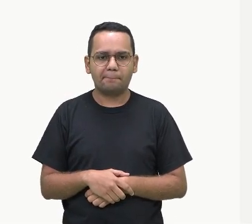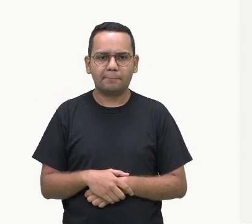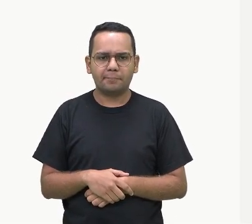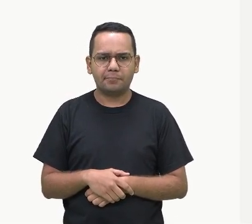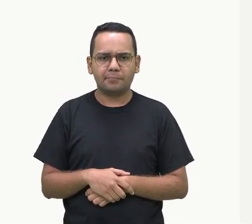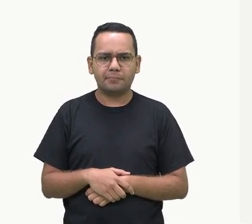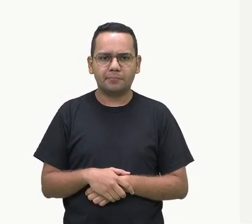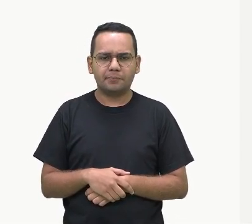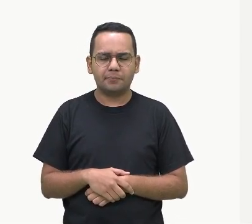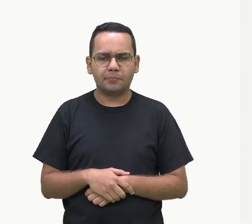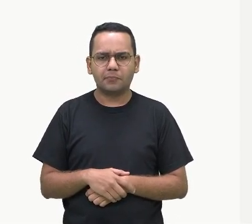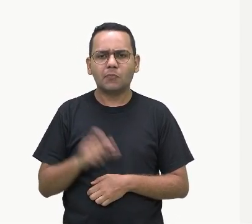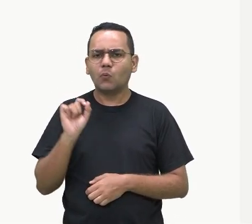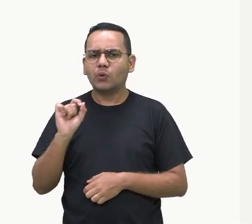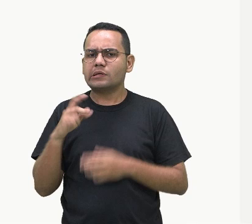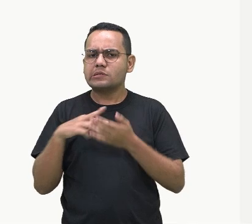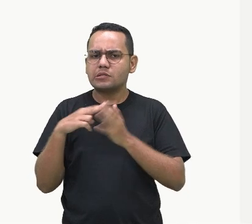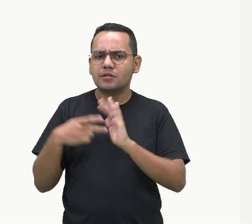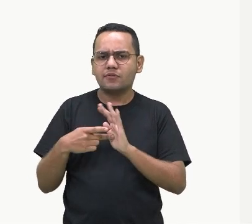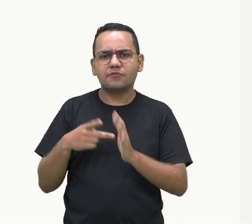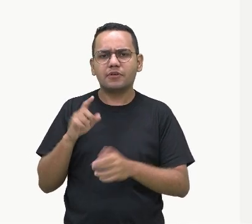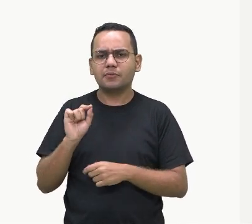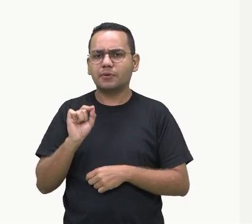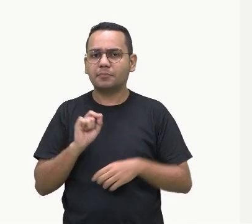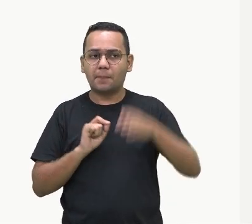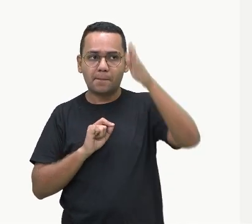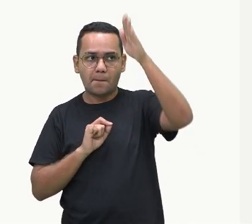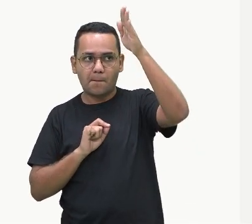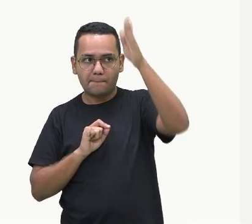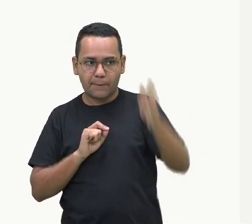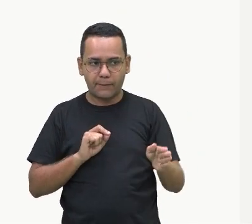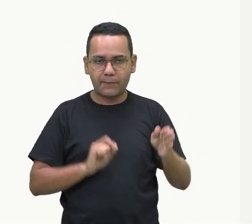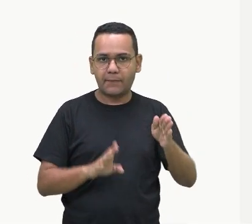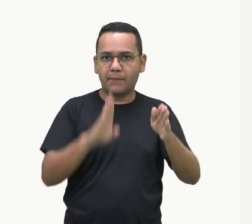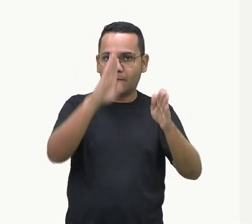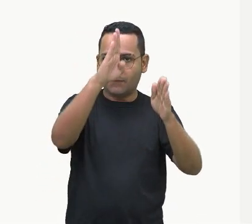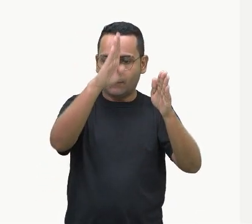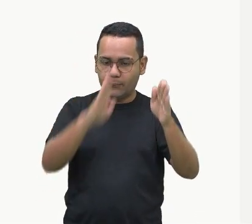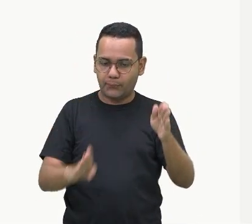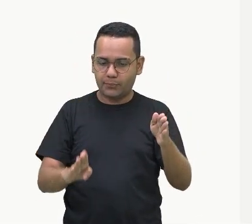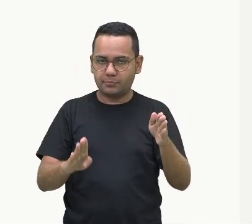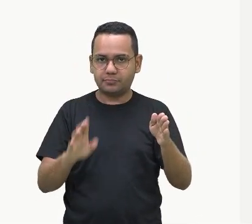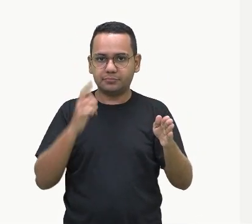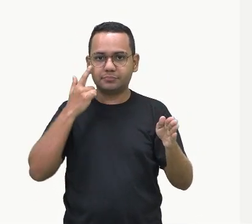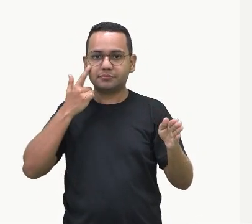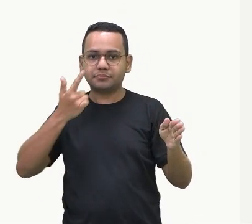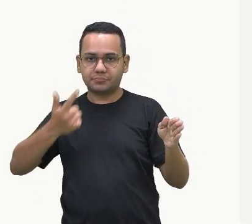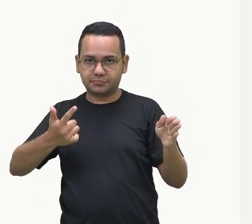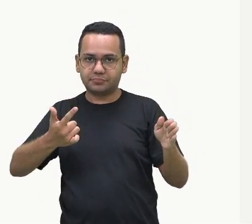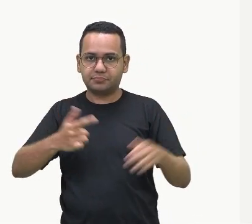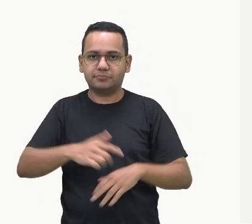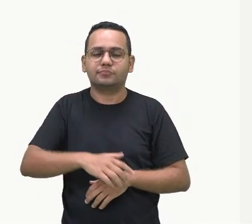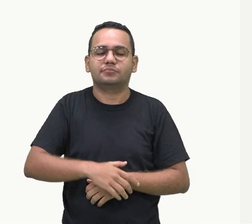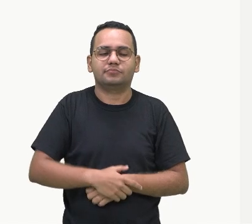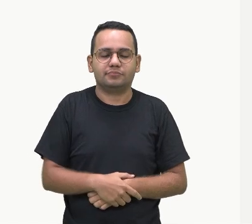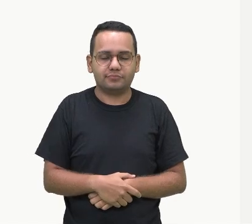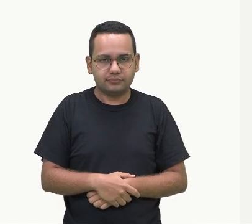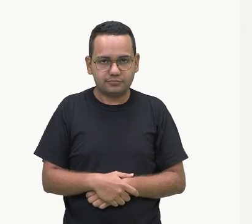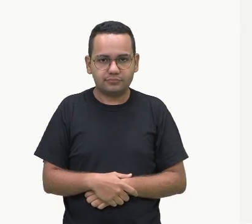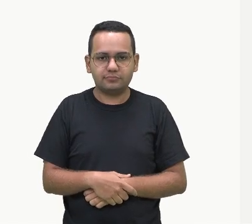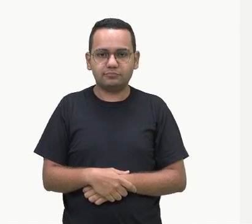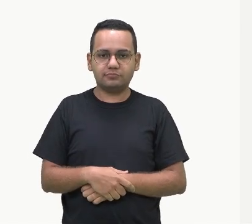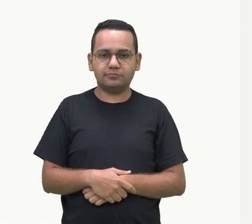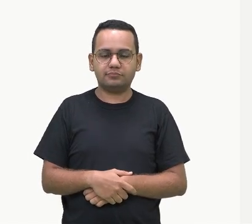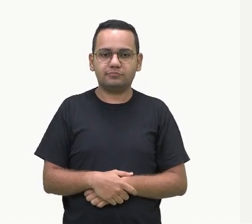duas transversais? São duas retas que passam exatamente cortando essas retas